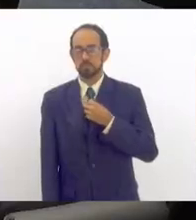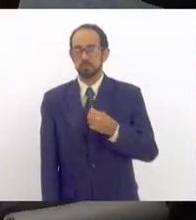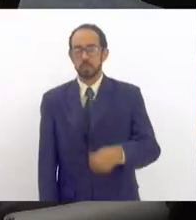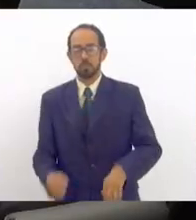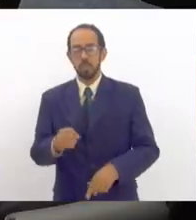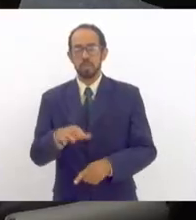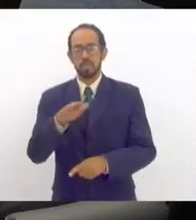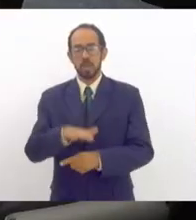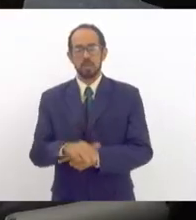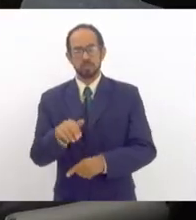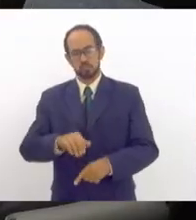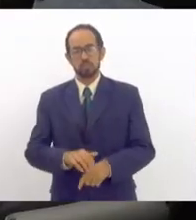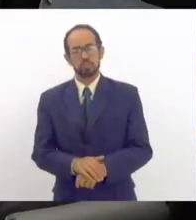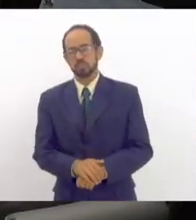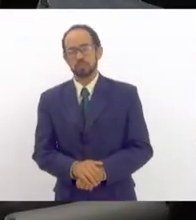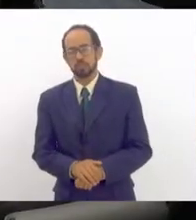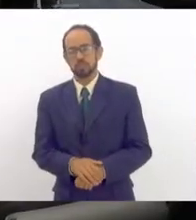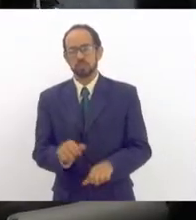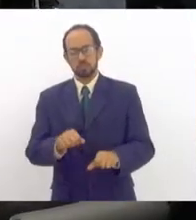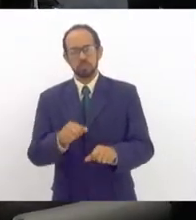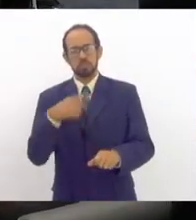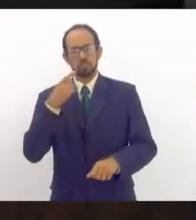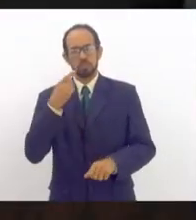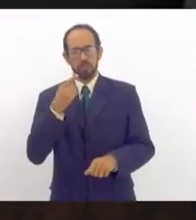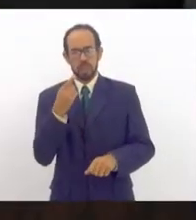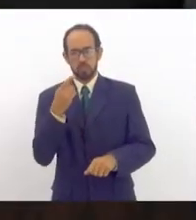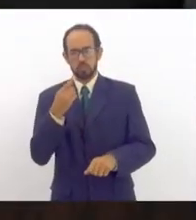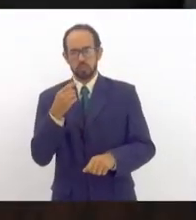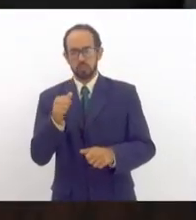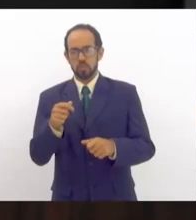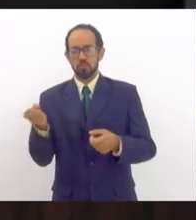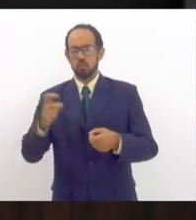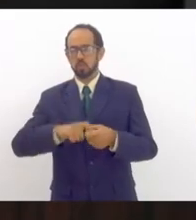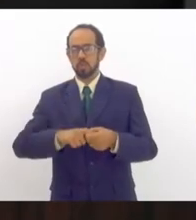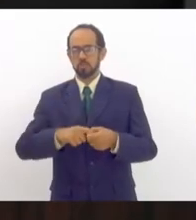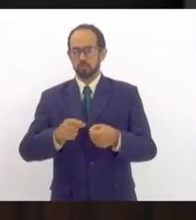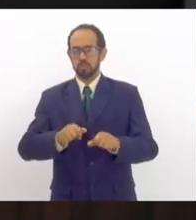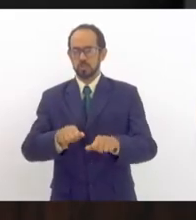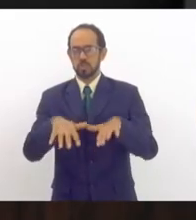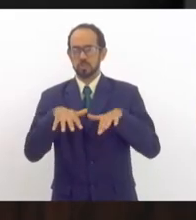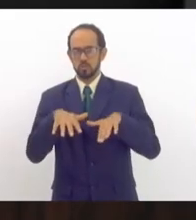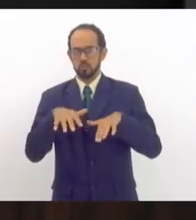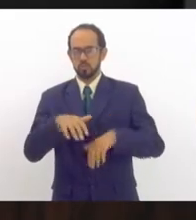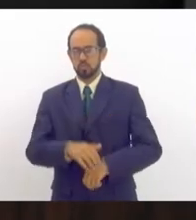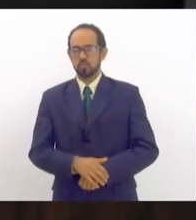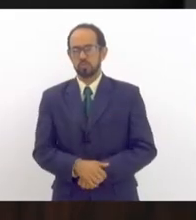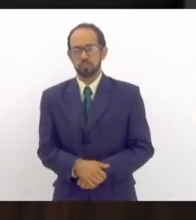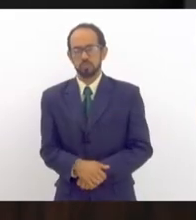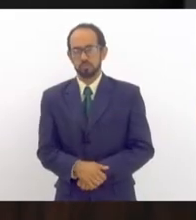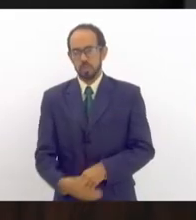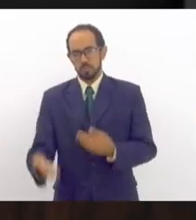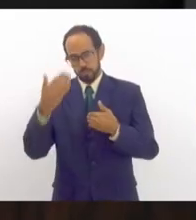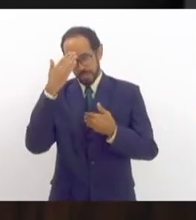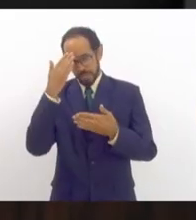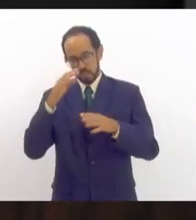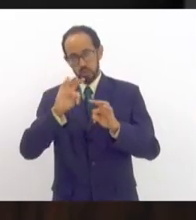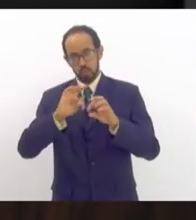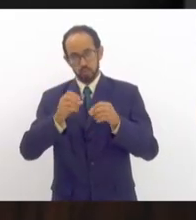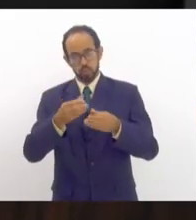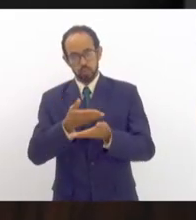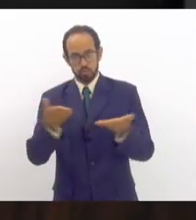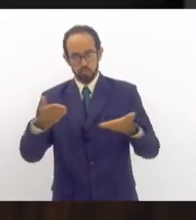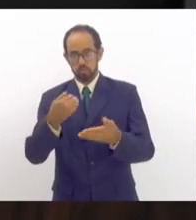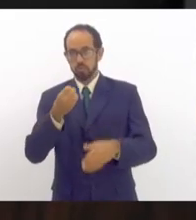Boa tarde Boa tarde pela metade está aberto a sessão aí Obrigado aí Boa tarde a todos